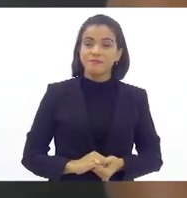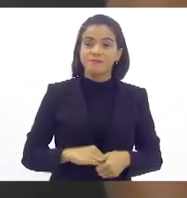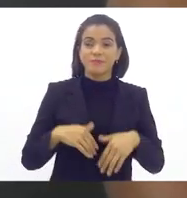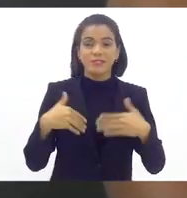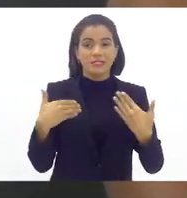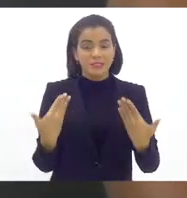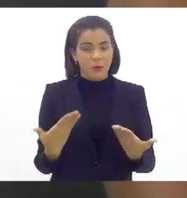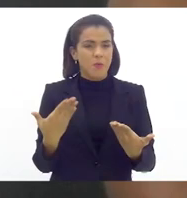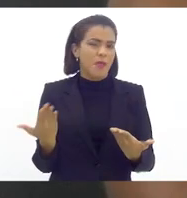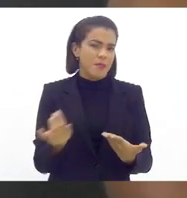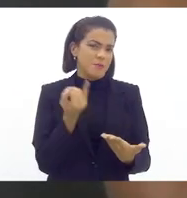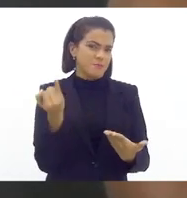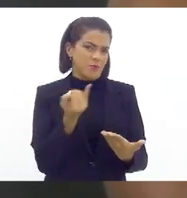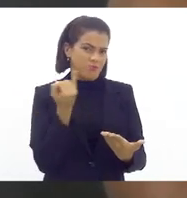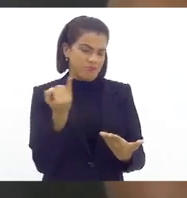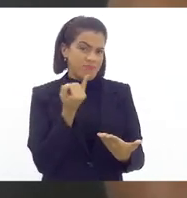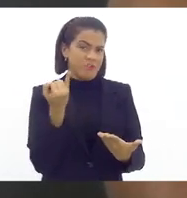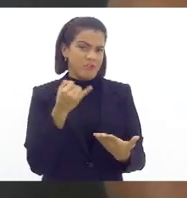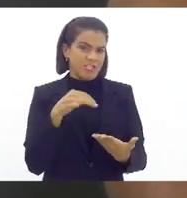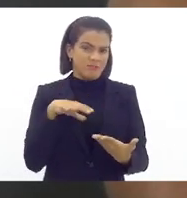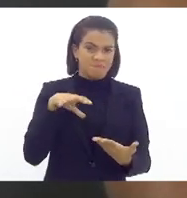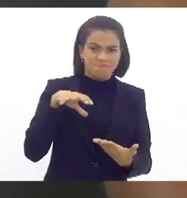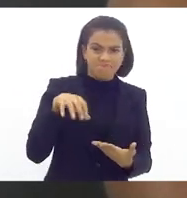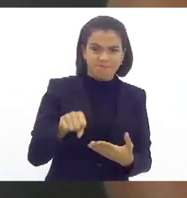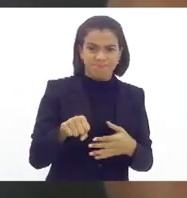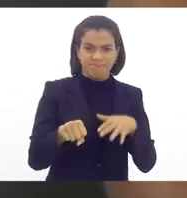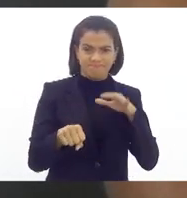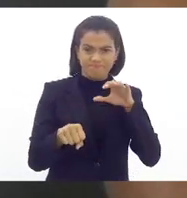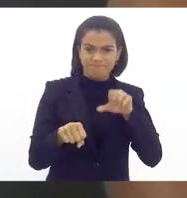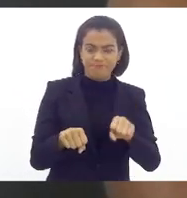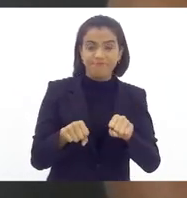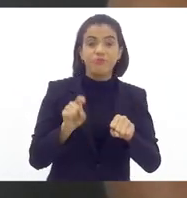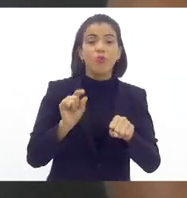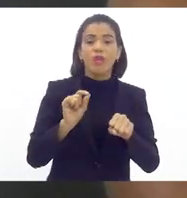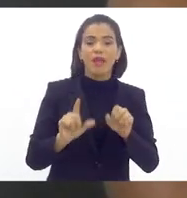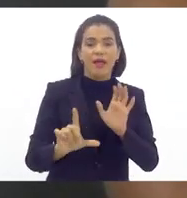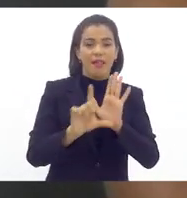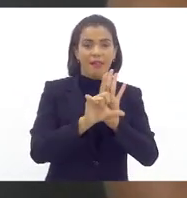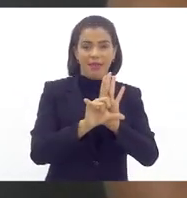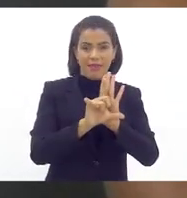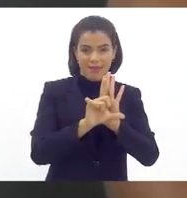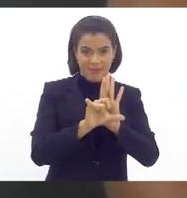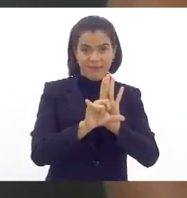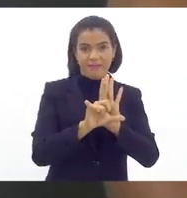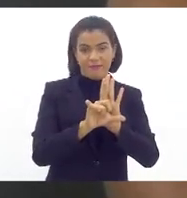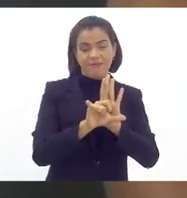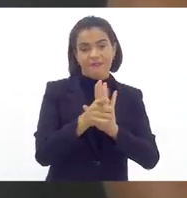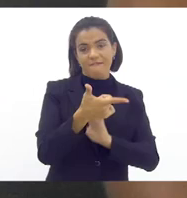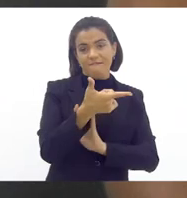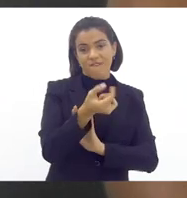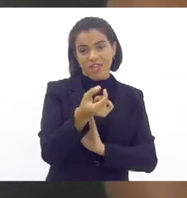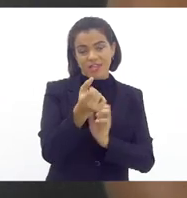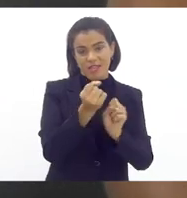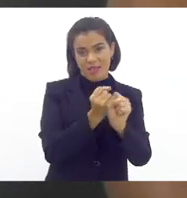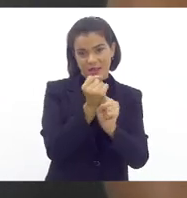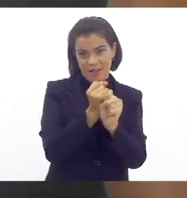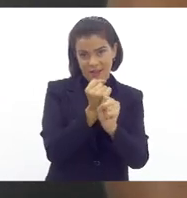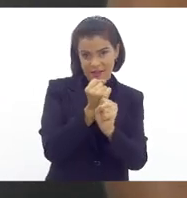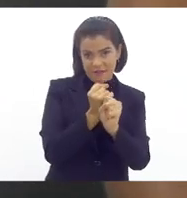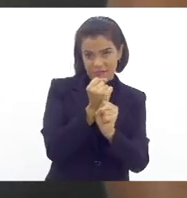Então, eu acho importante a gente demarcar que esses 20 anos da lei que a gente está discutindo aqui